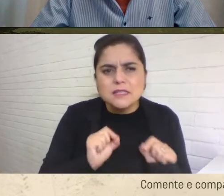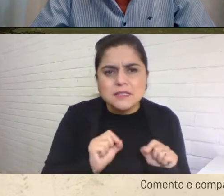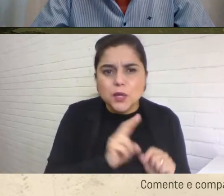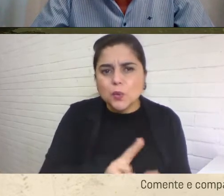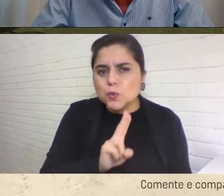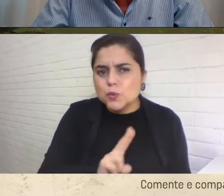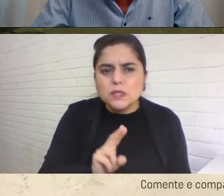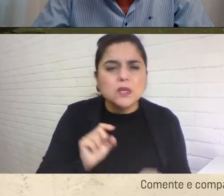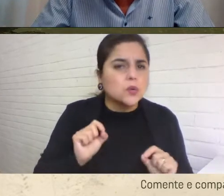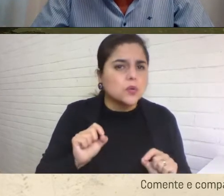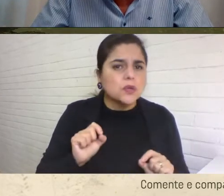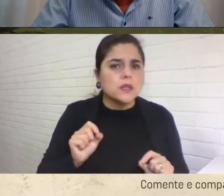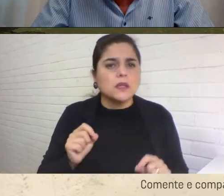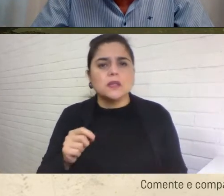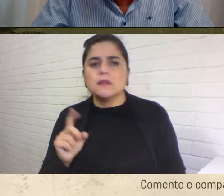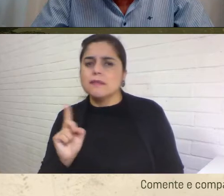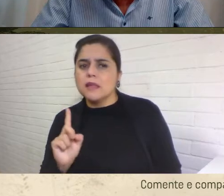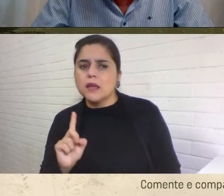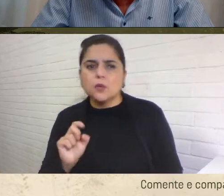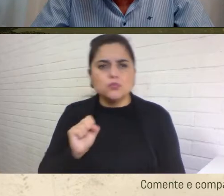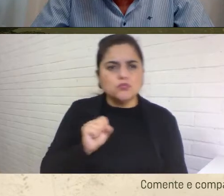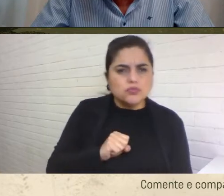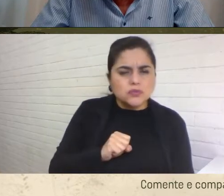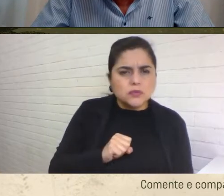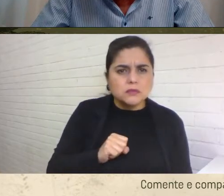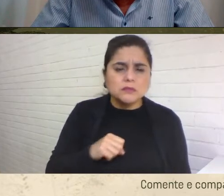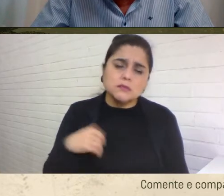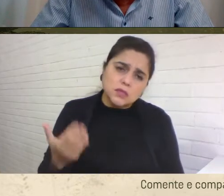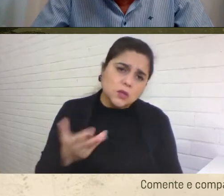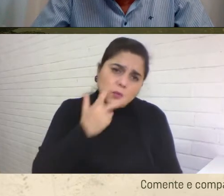que consideramos francamente